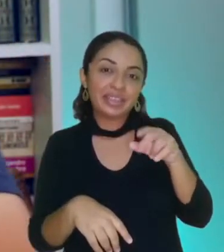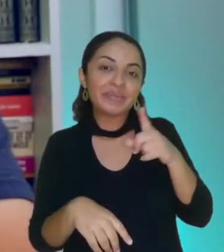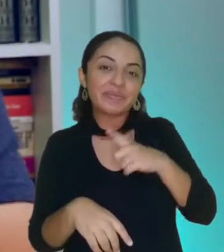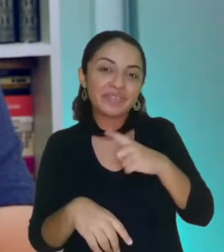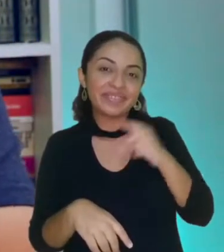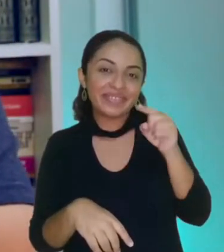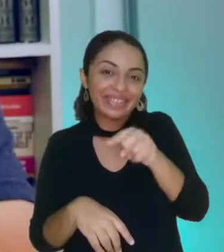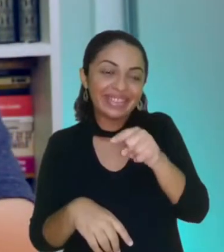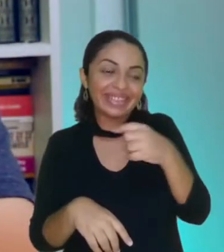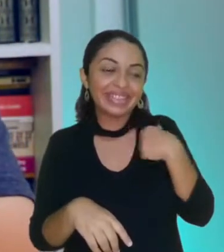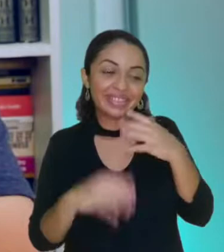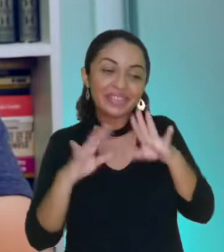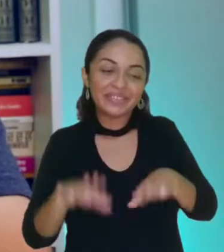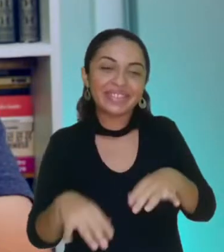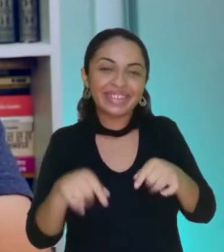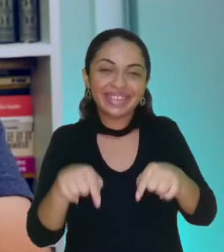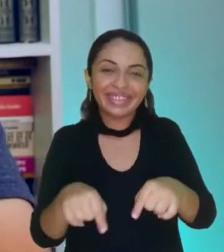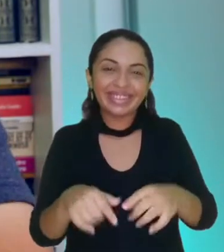esse.